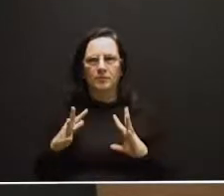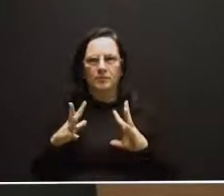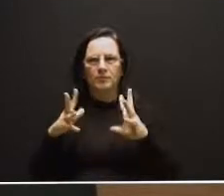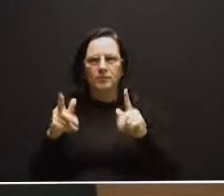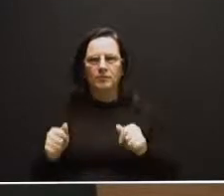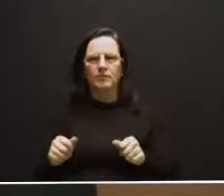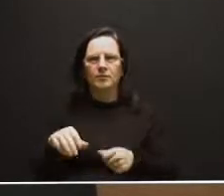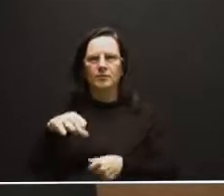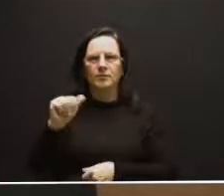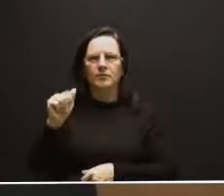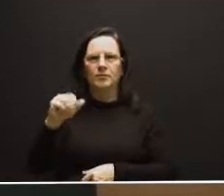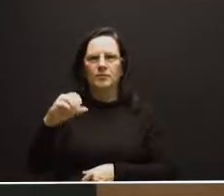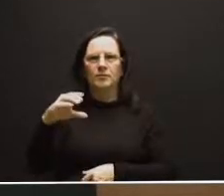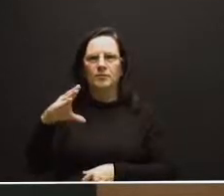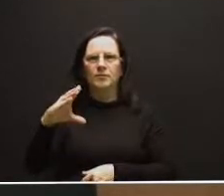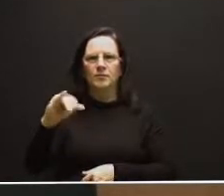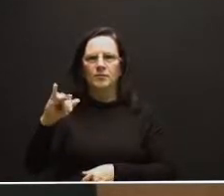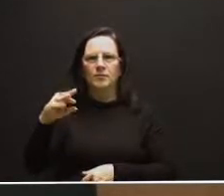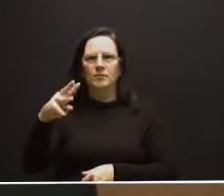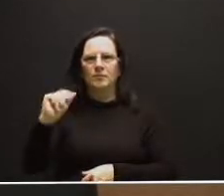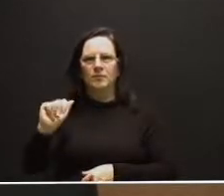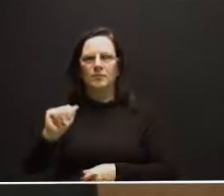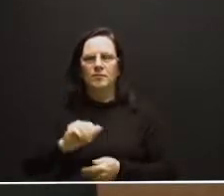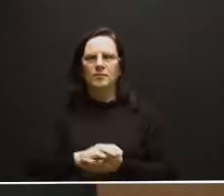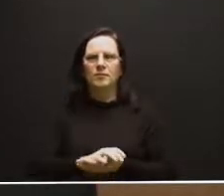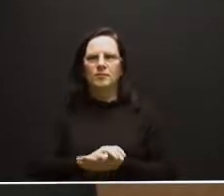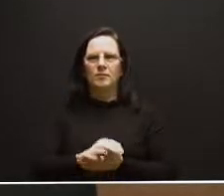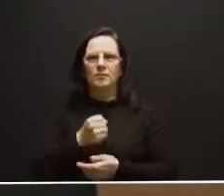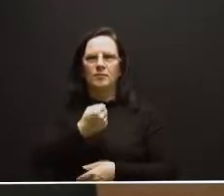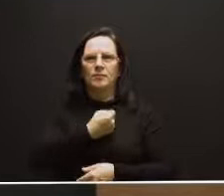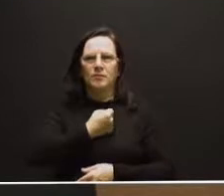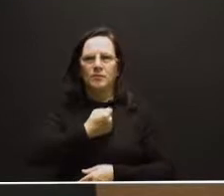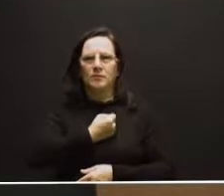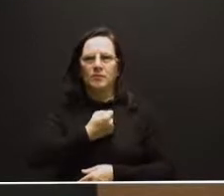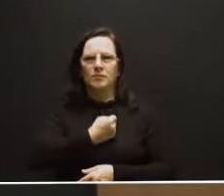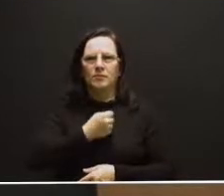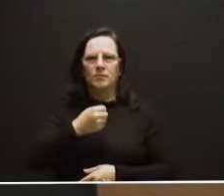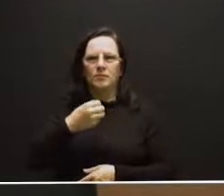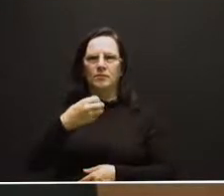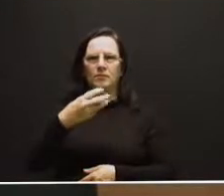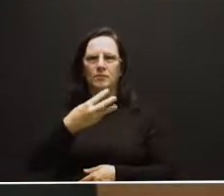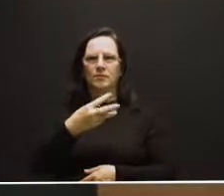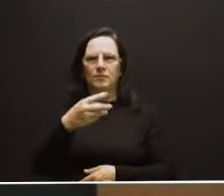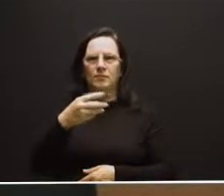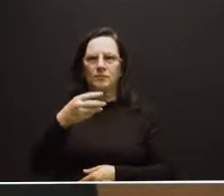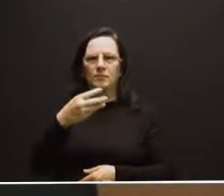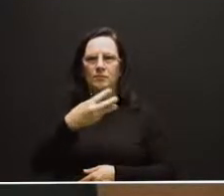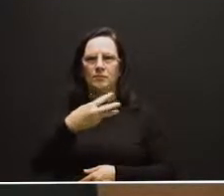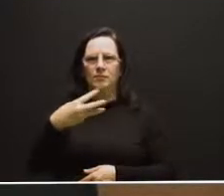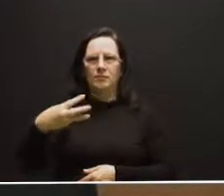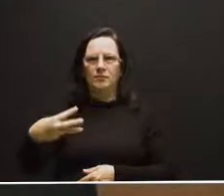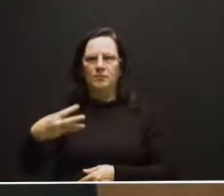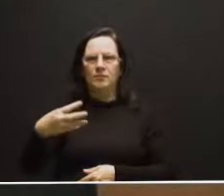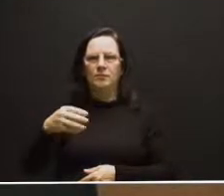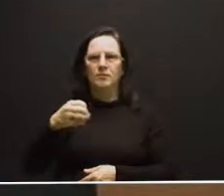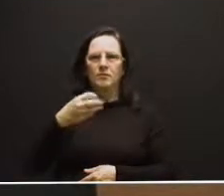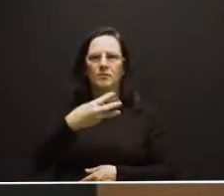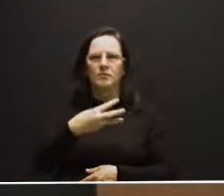acácia dos santos pereira na altura dos números 330 e 33